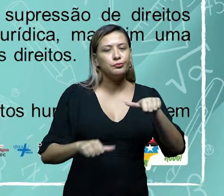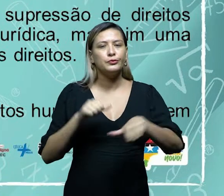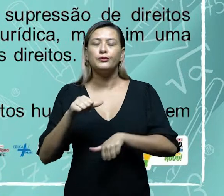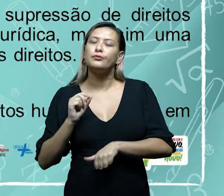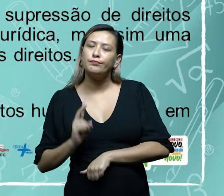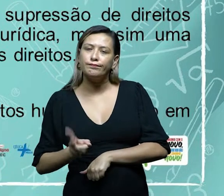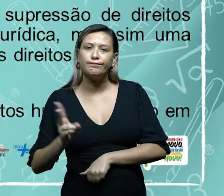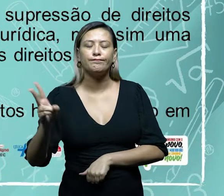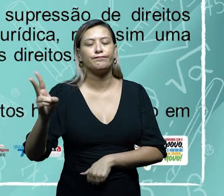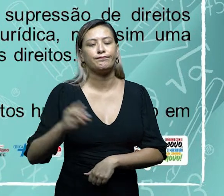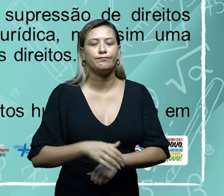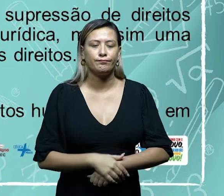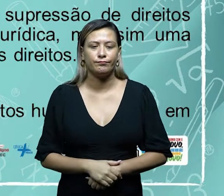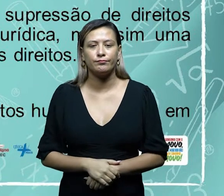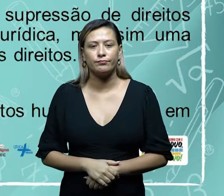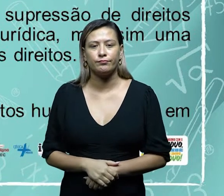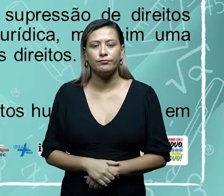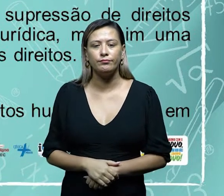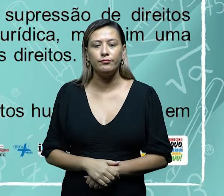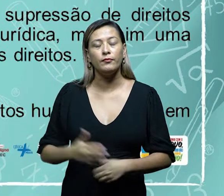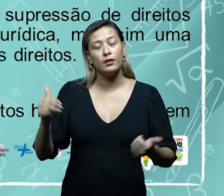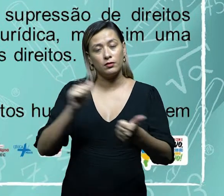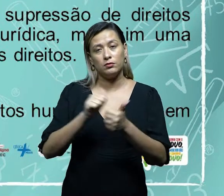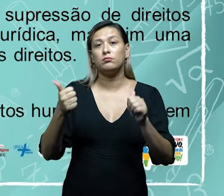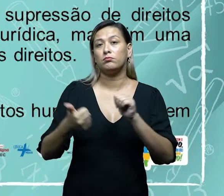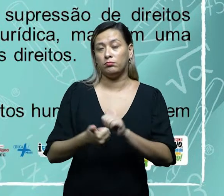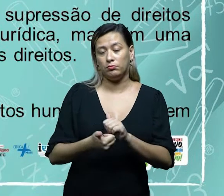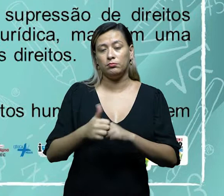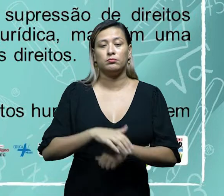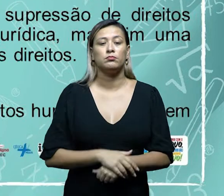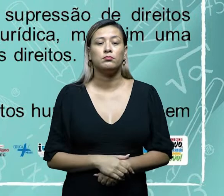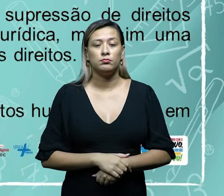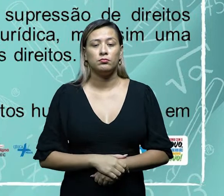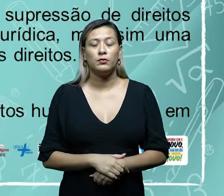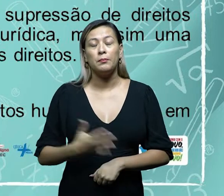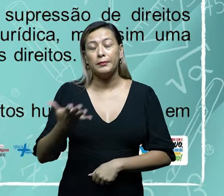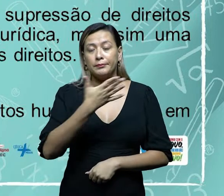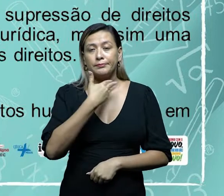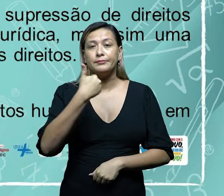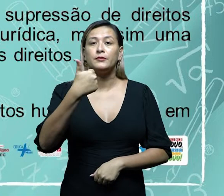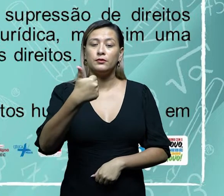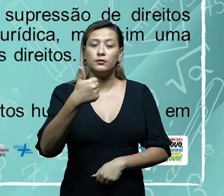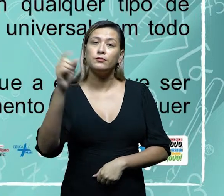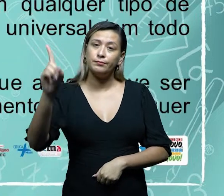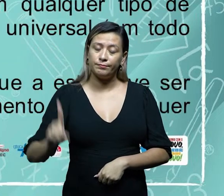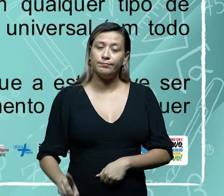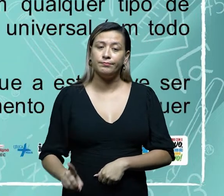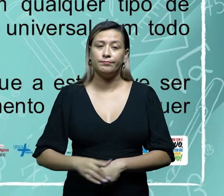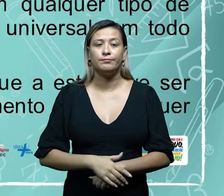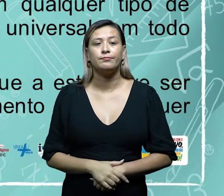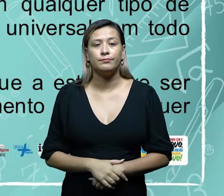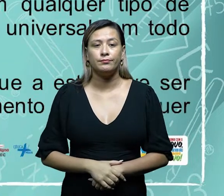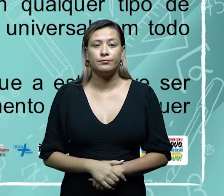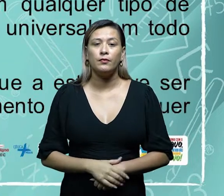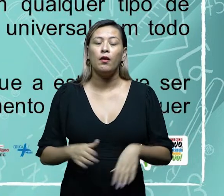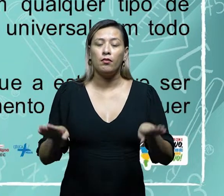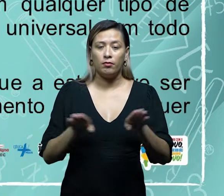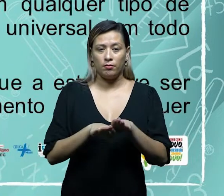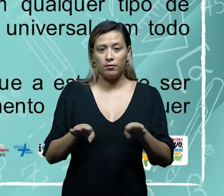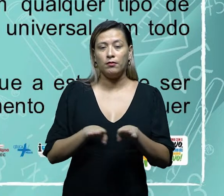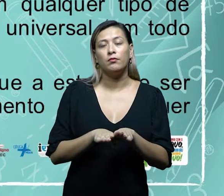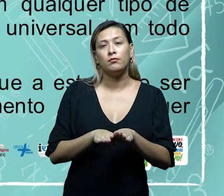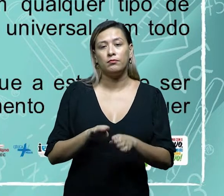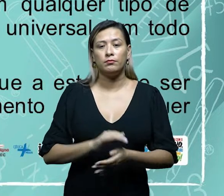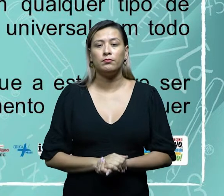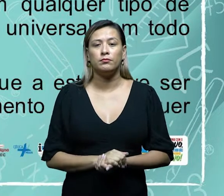estão em constante modificação para se adaptar, né, para se aperfeiçoar esses direitos. Também podemos falar a respeito